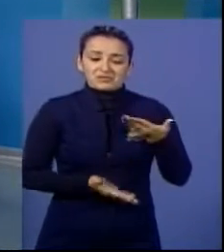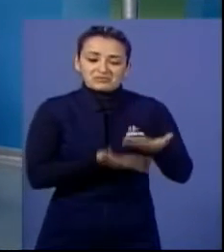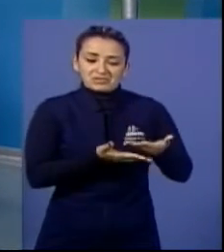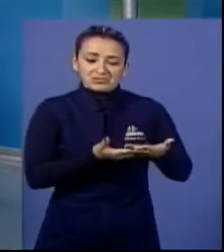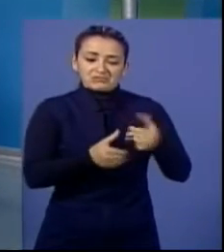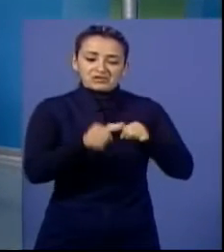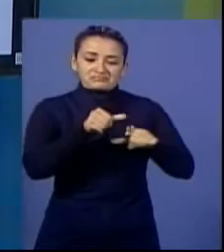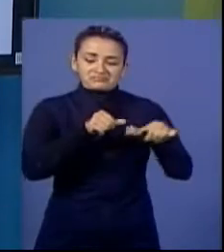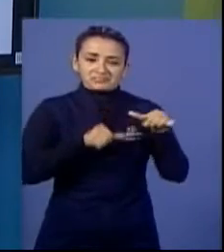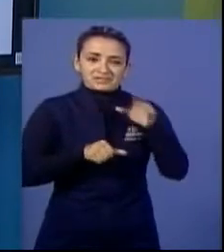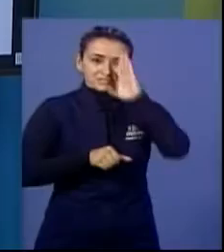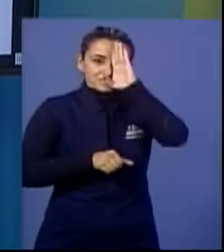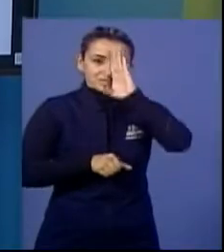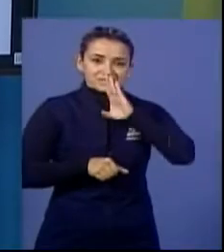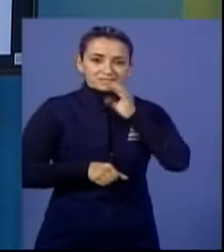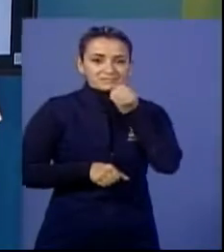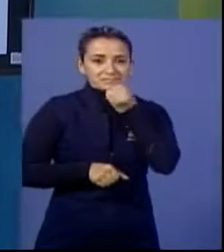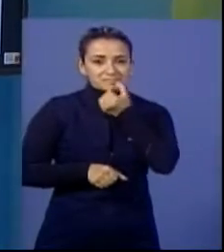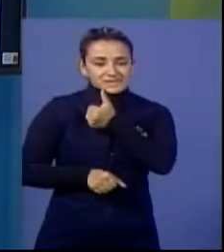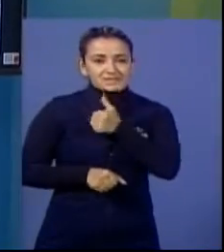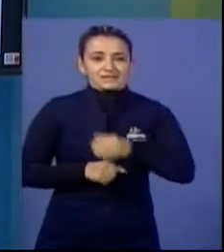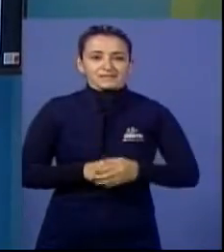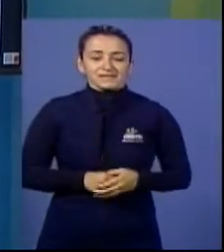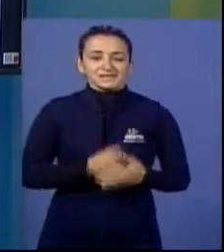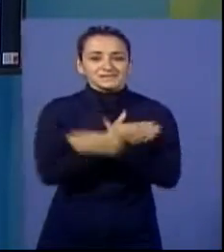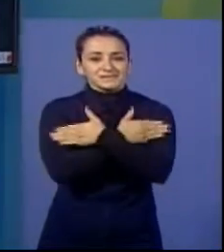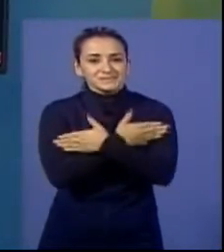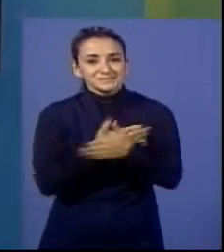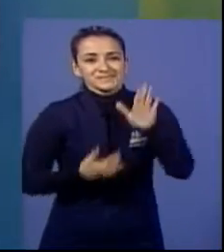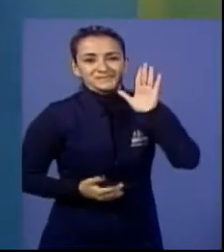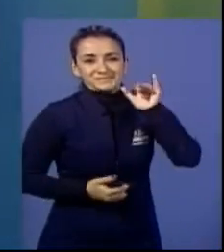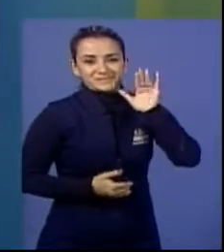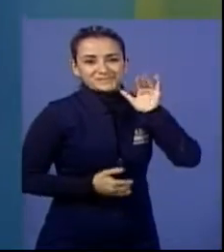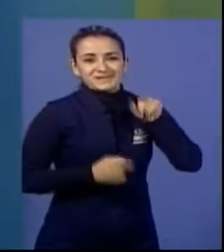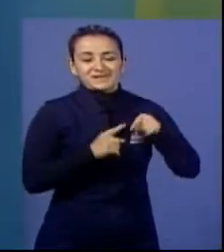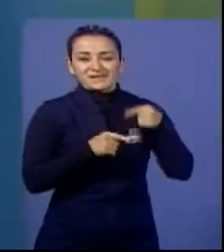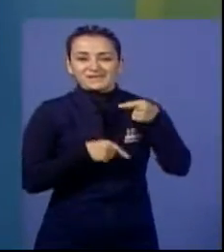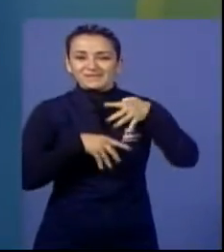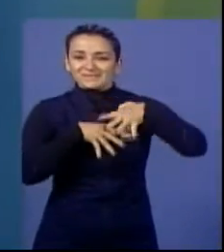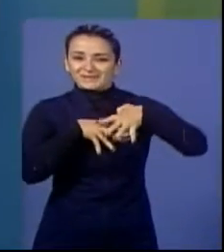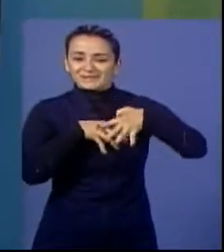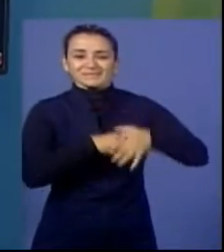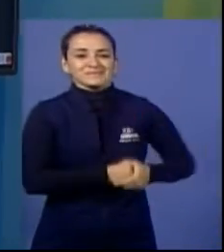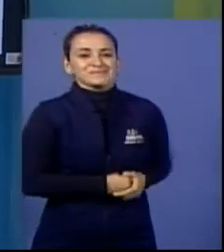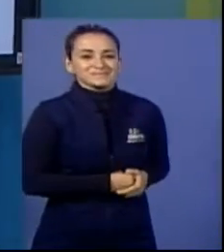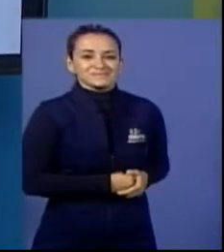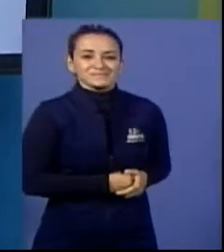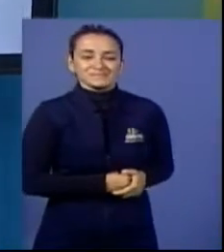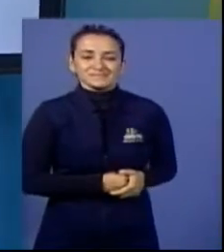que eu for fazer, eu vou usar isso. Você que pensa que é grátis. Um abraço, até daqui a pouco uma matemática.